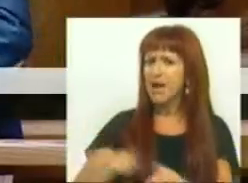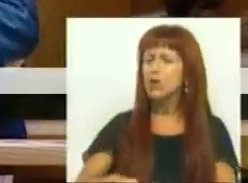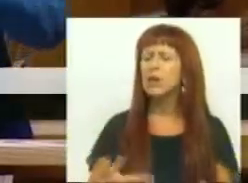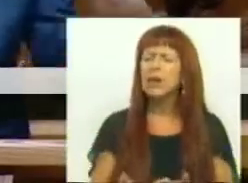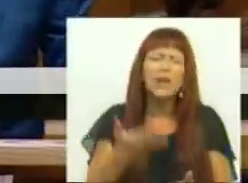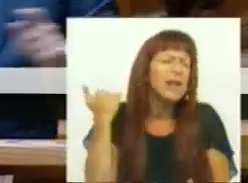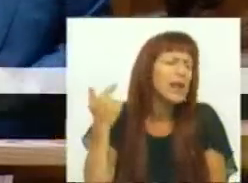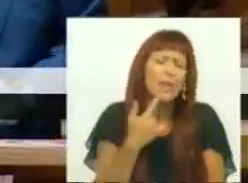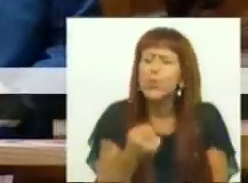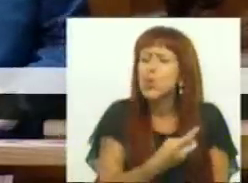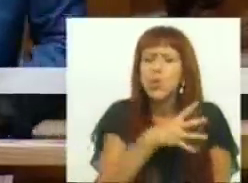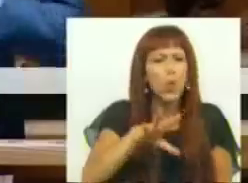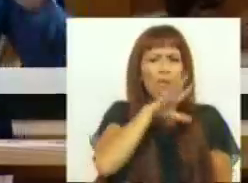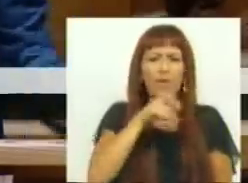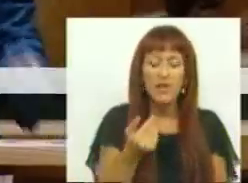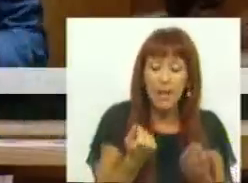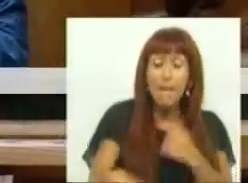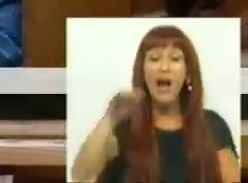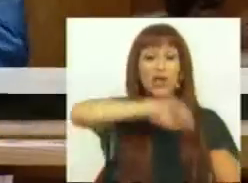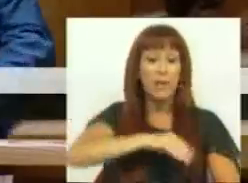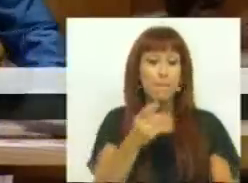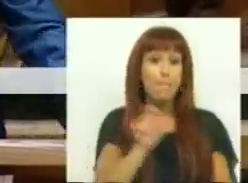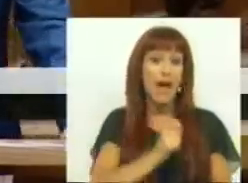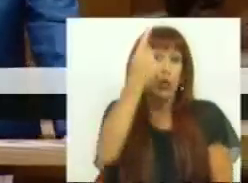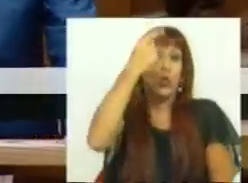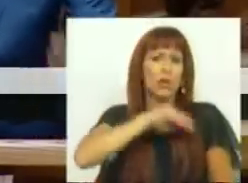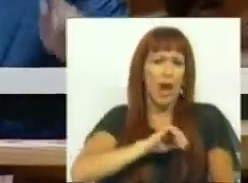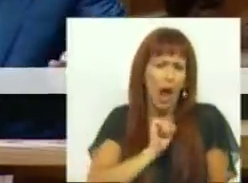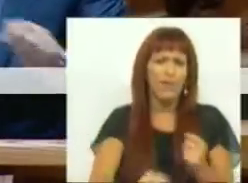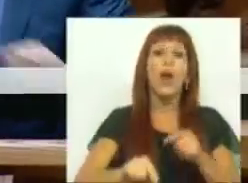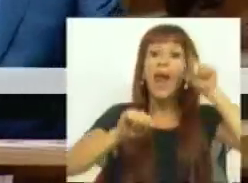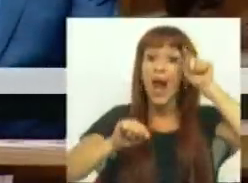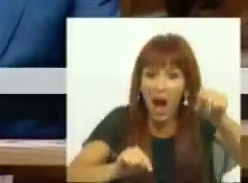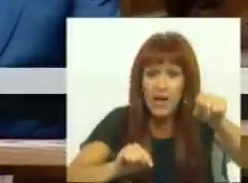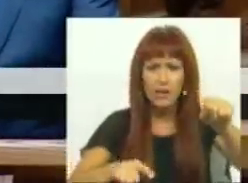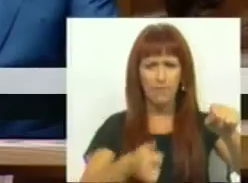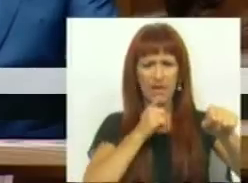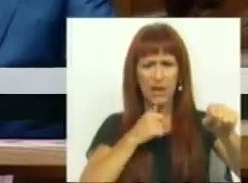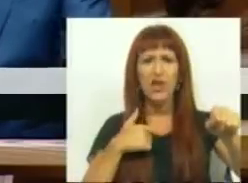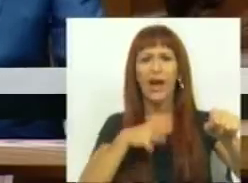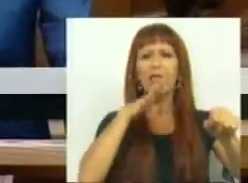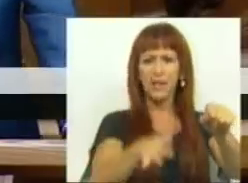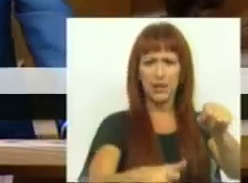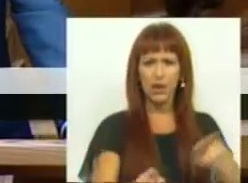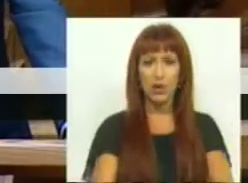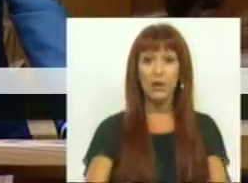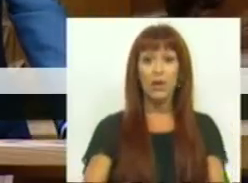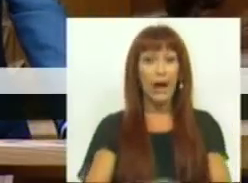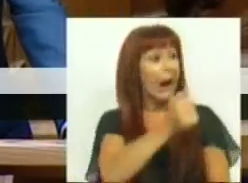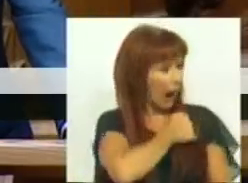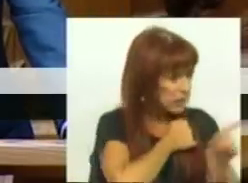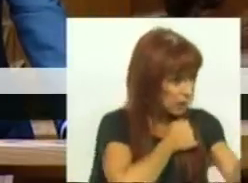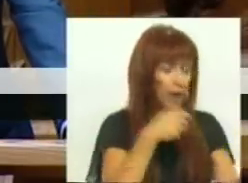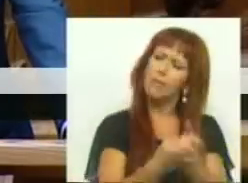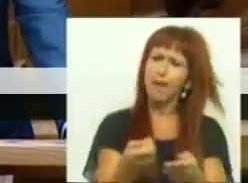vai tirar a tantas famílias mais outro mês do seu salário. É isso que estas medidas querem dizer. Tem casa,